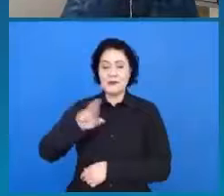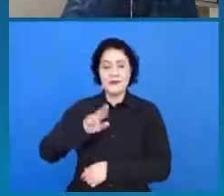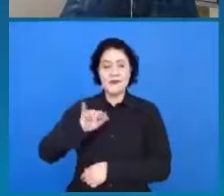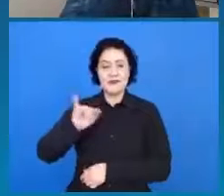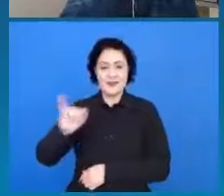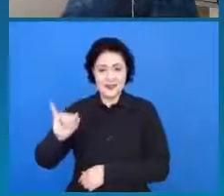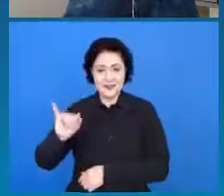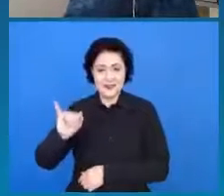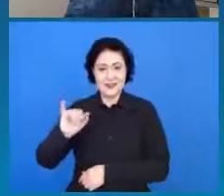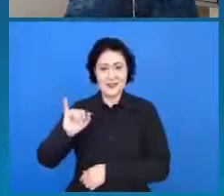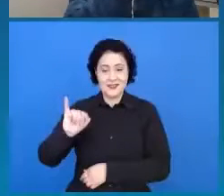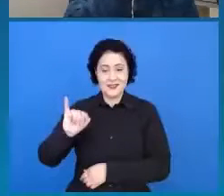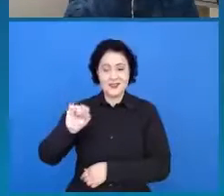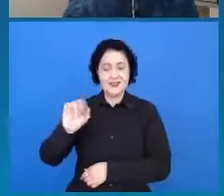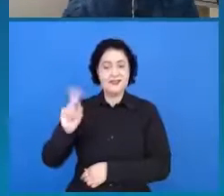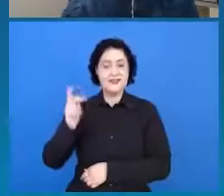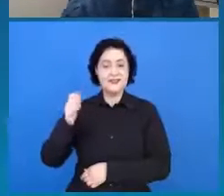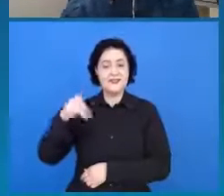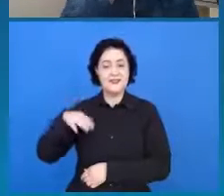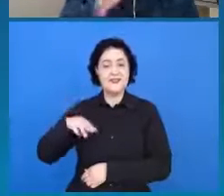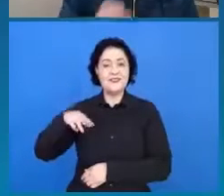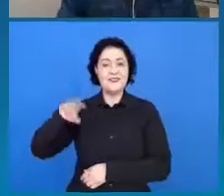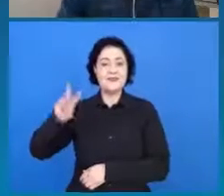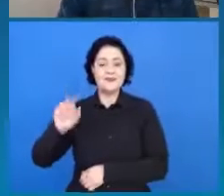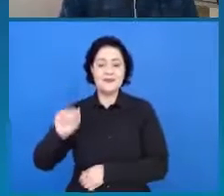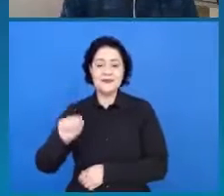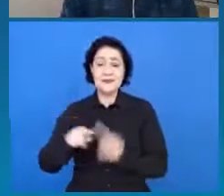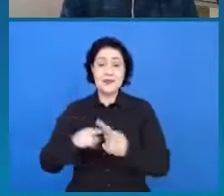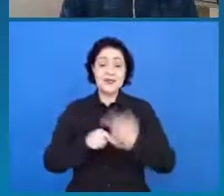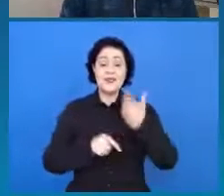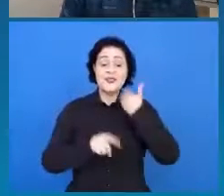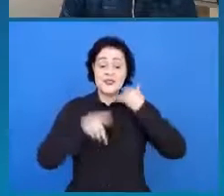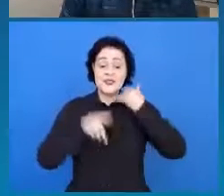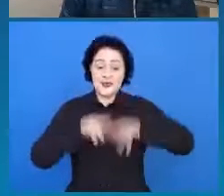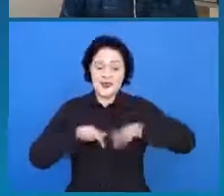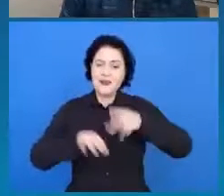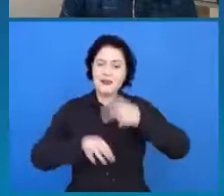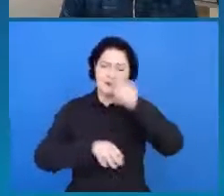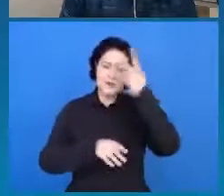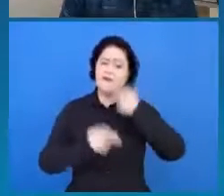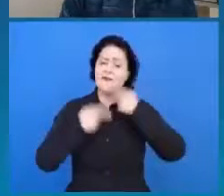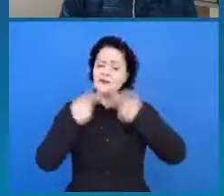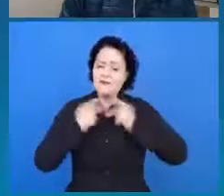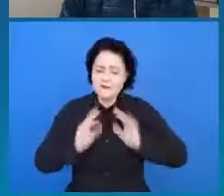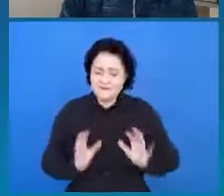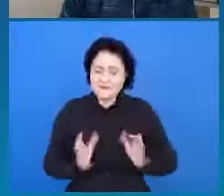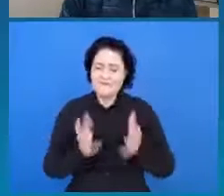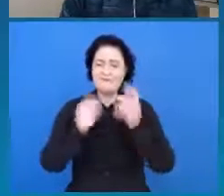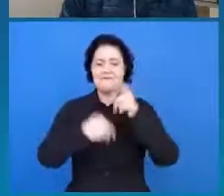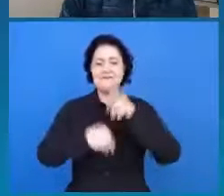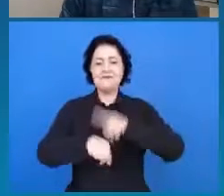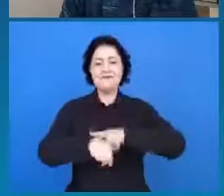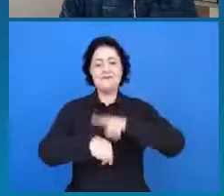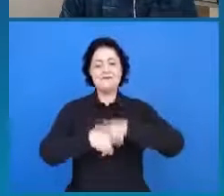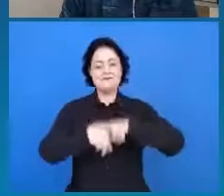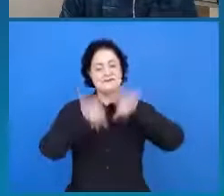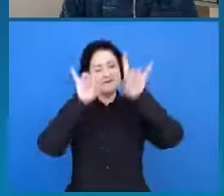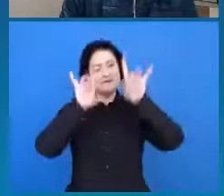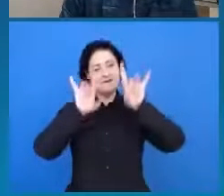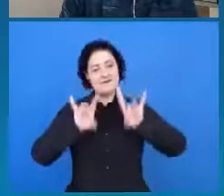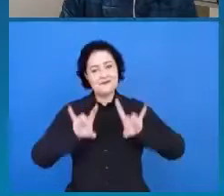que é quem está no chat instigando as pessoas para que falem que se tem algum momento